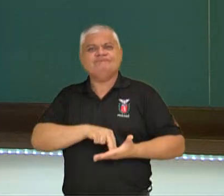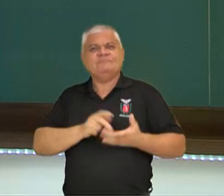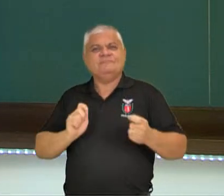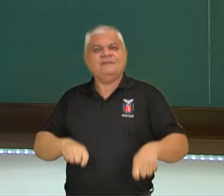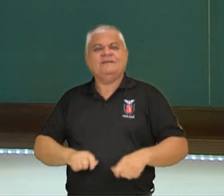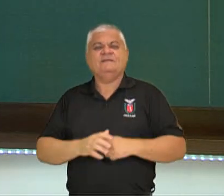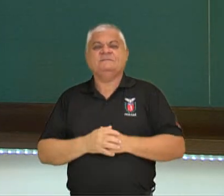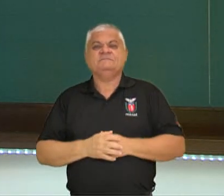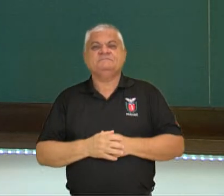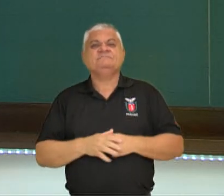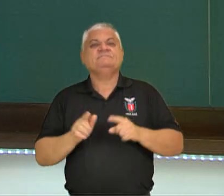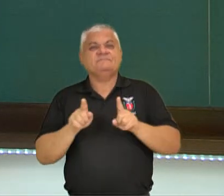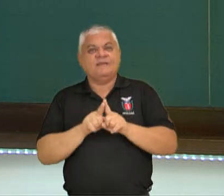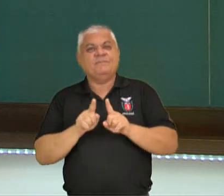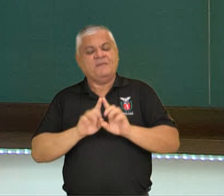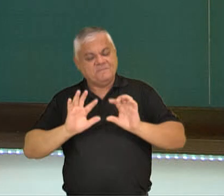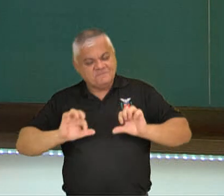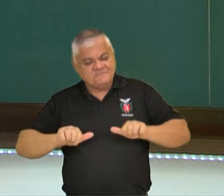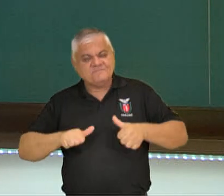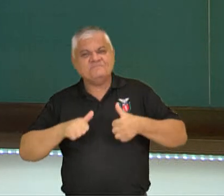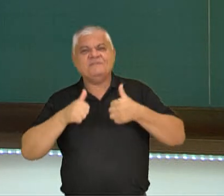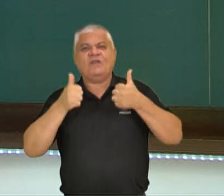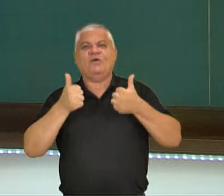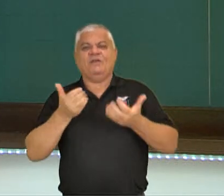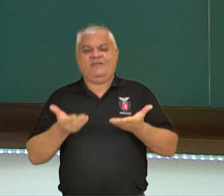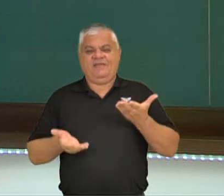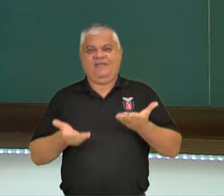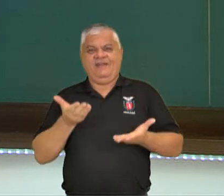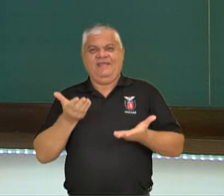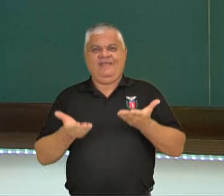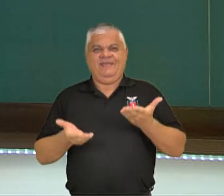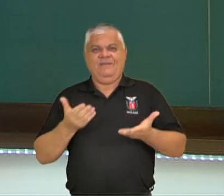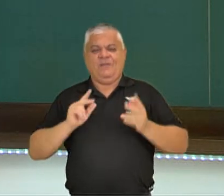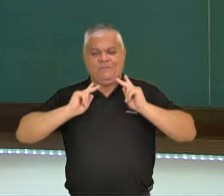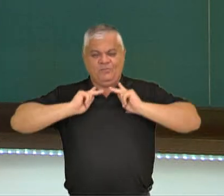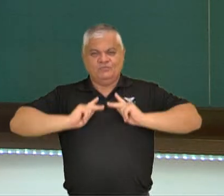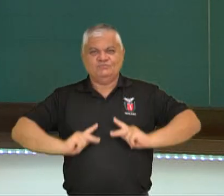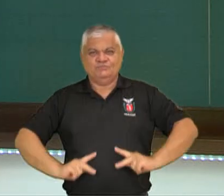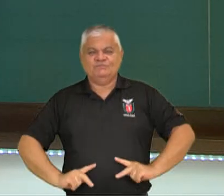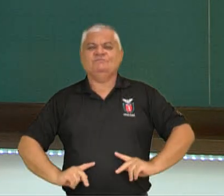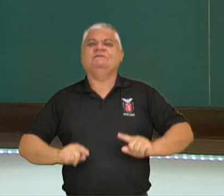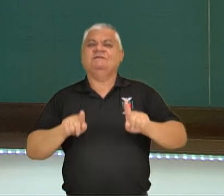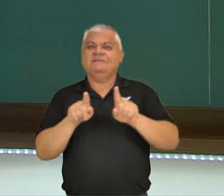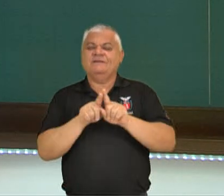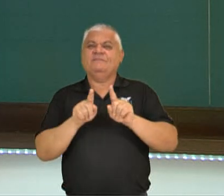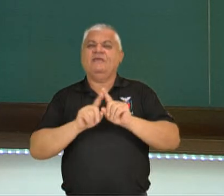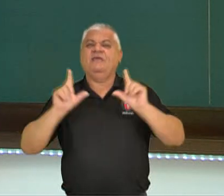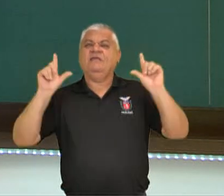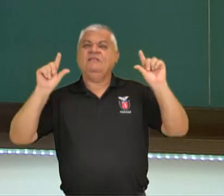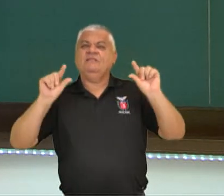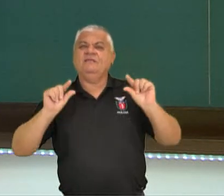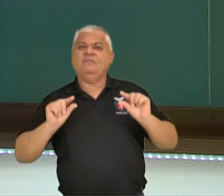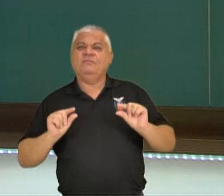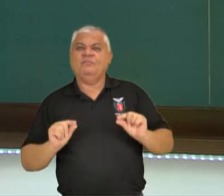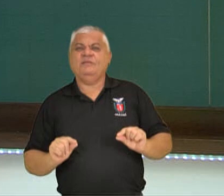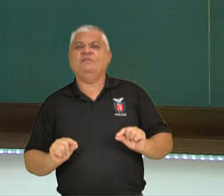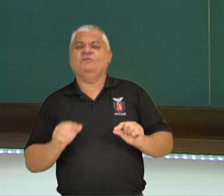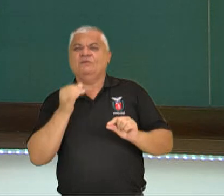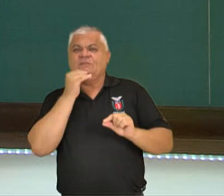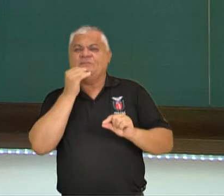tá? Com isso eu melhoro o meu equilíbrio e também diminuo as tensões